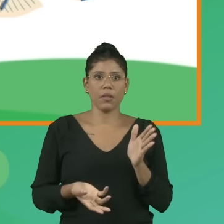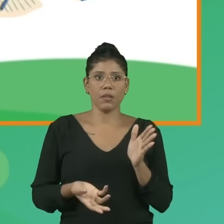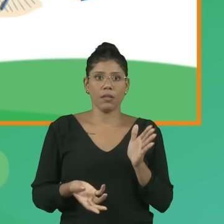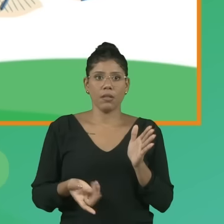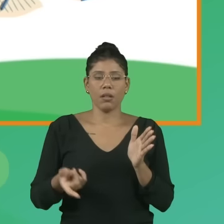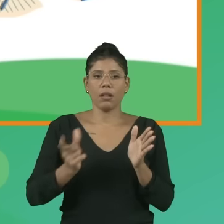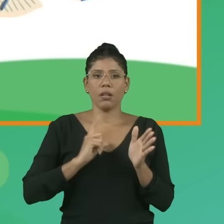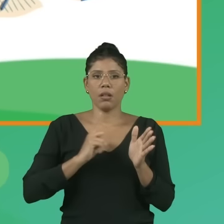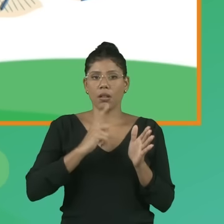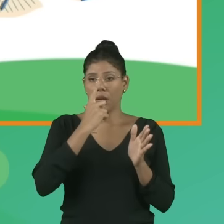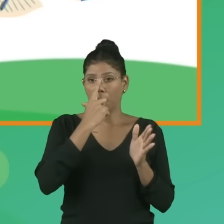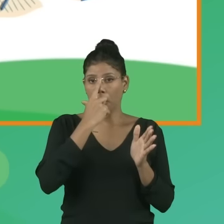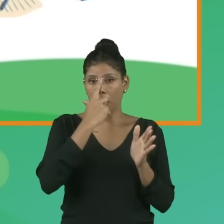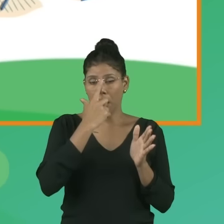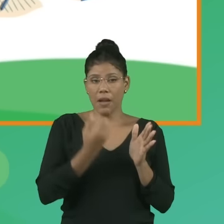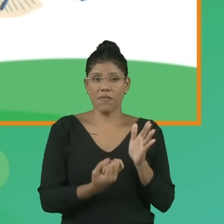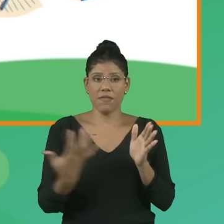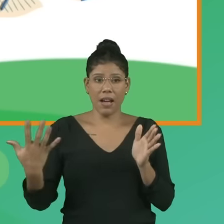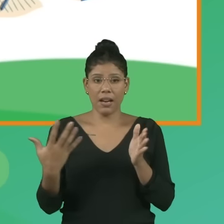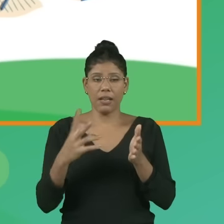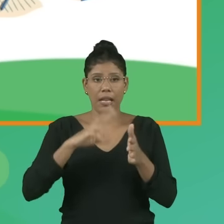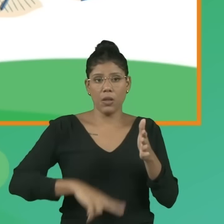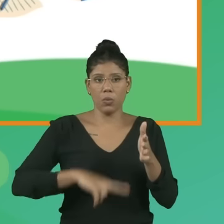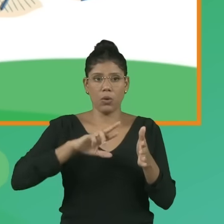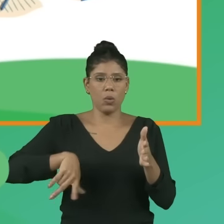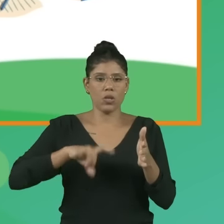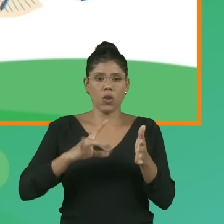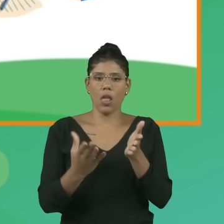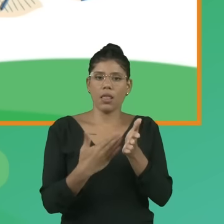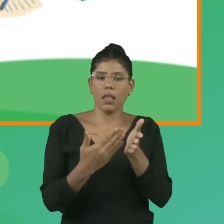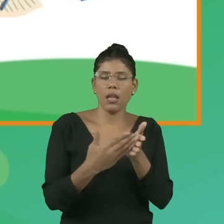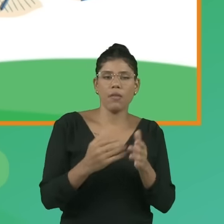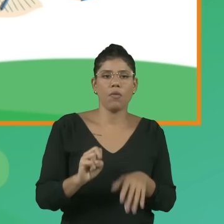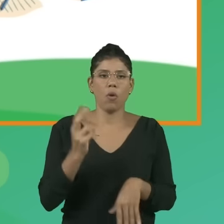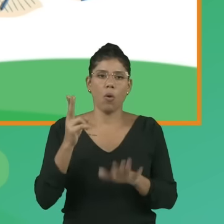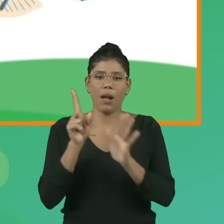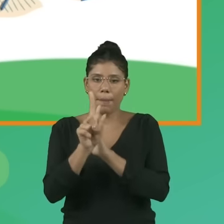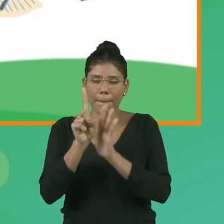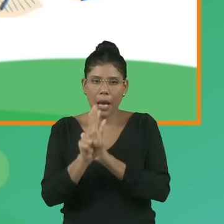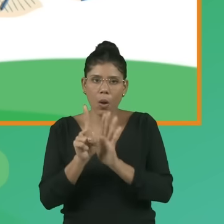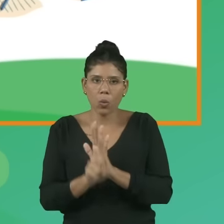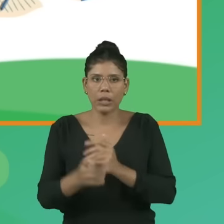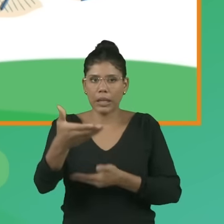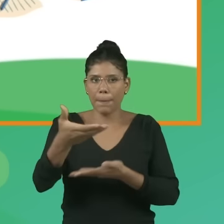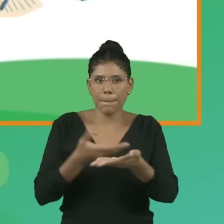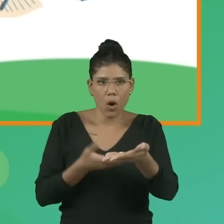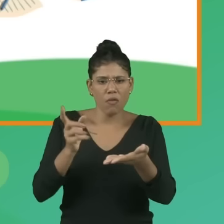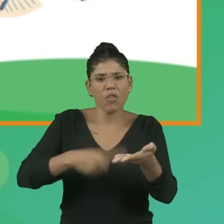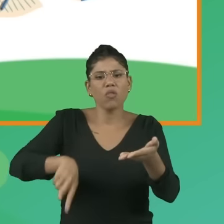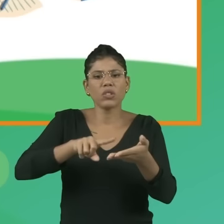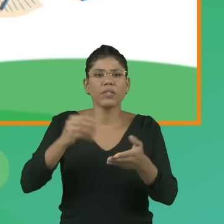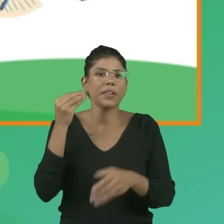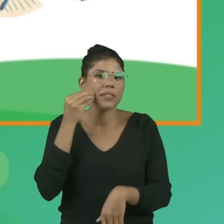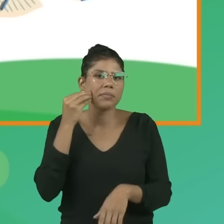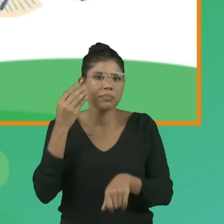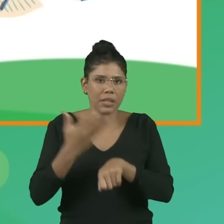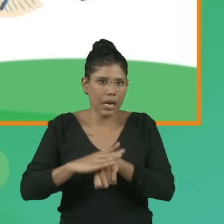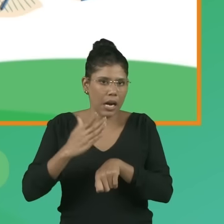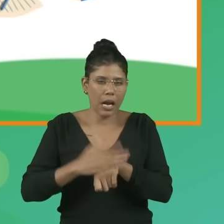de leitura. Não é só um livro da biblioteca ou as questões que você encontra no seu livro